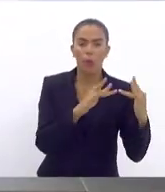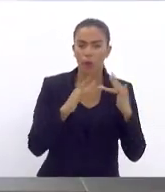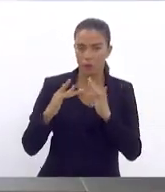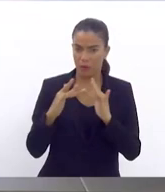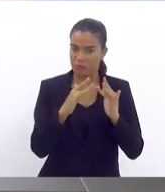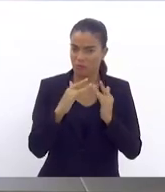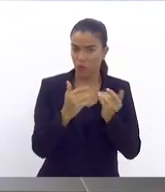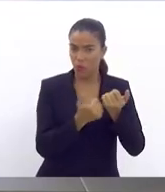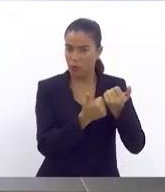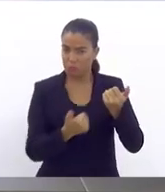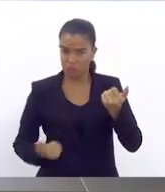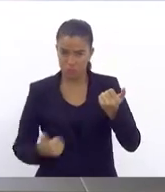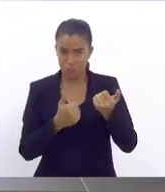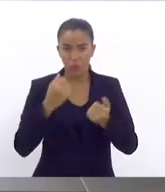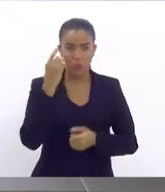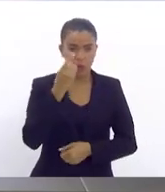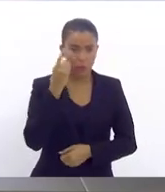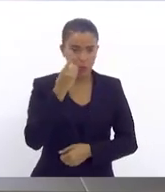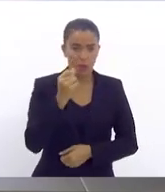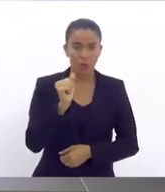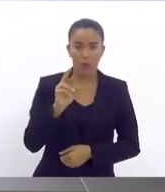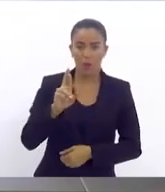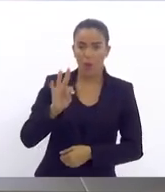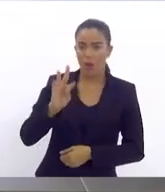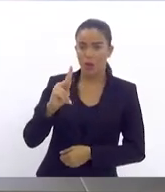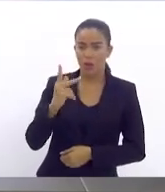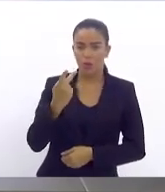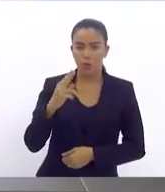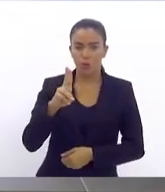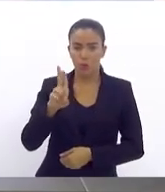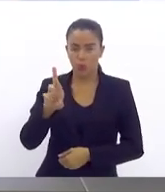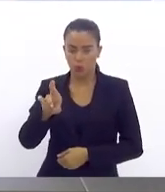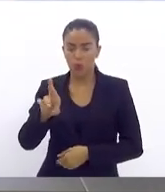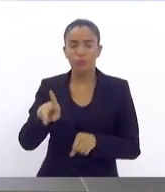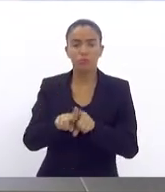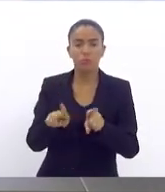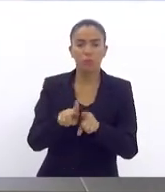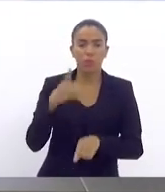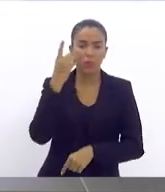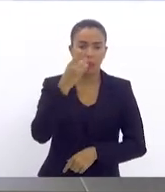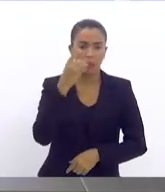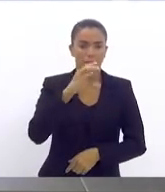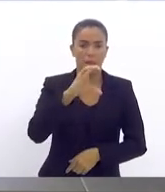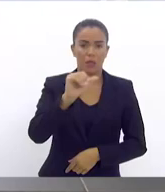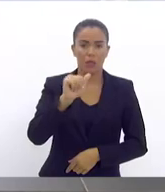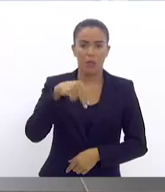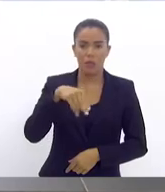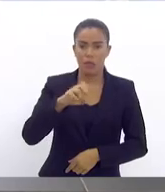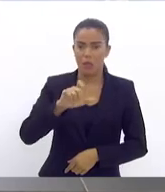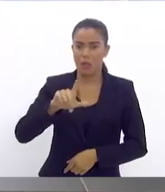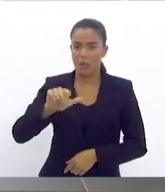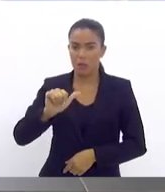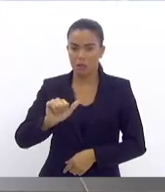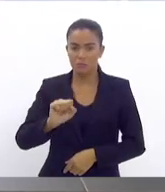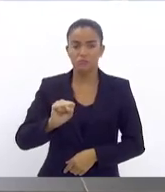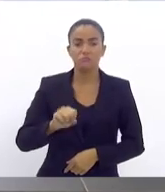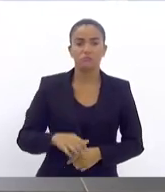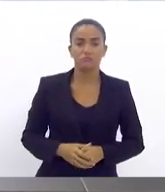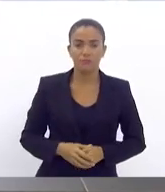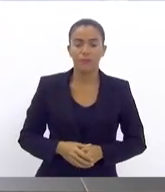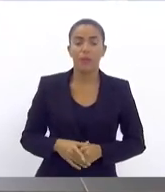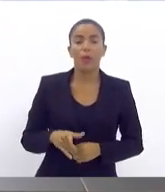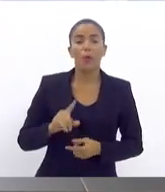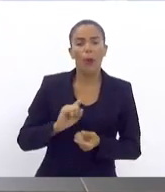assessorias de ambos os deputados, tanto o deputado Arthur quanto o deputado Márcio Canella, bem aduzido aqui pelo deputado Luiz Paulo, para que entre no entendimento.